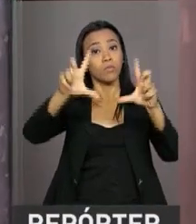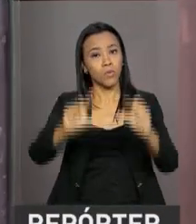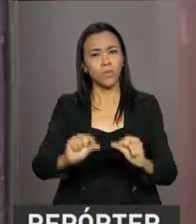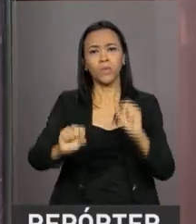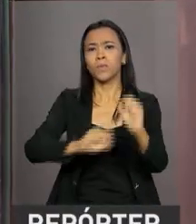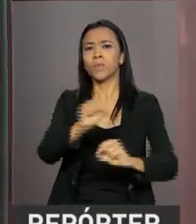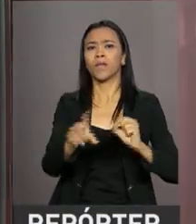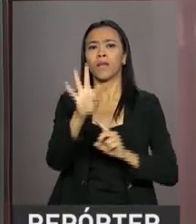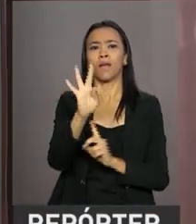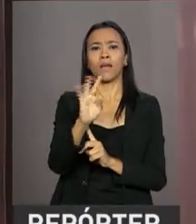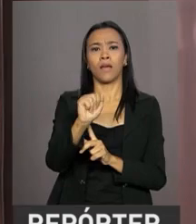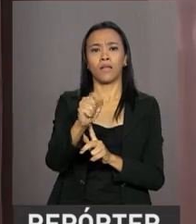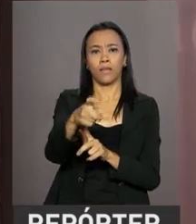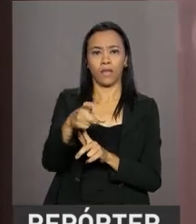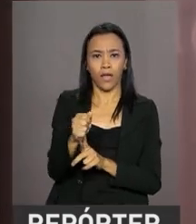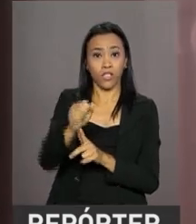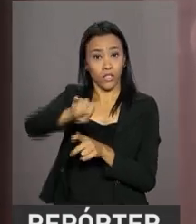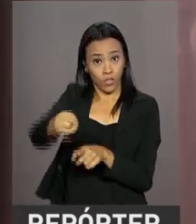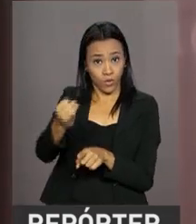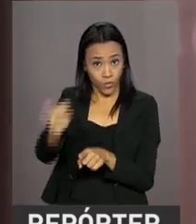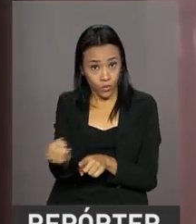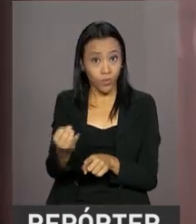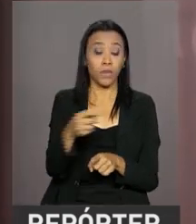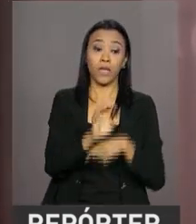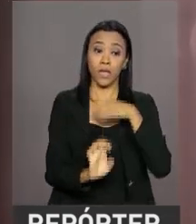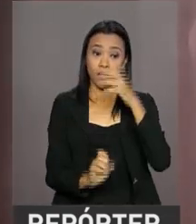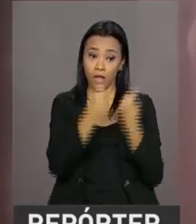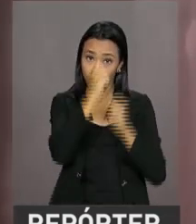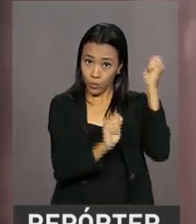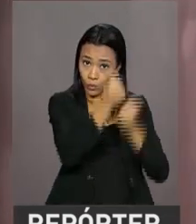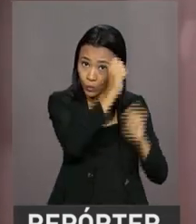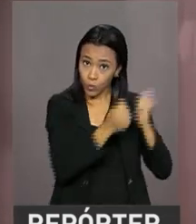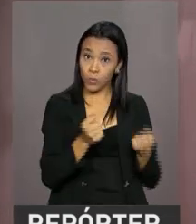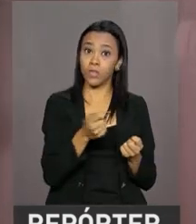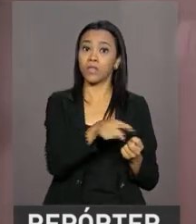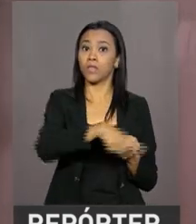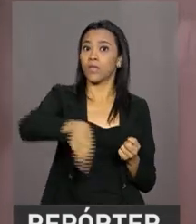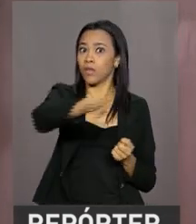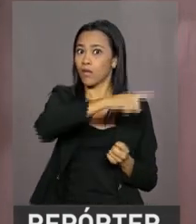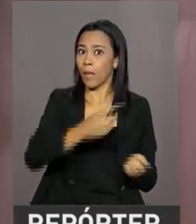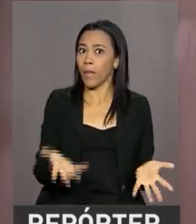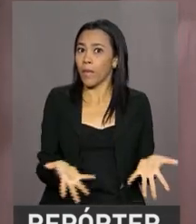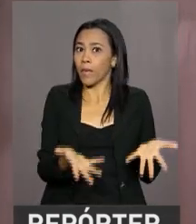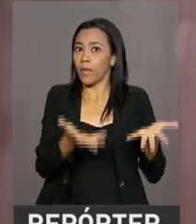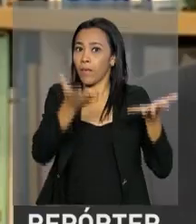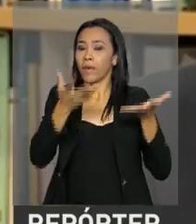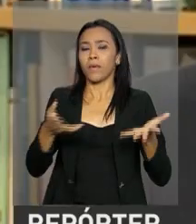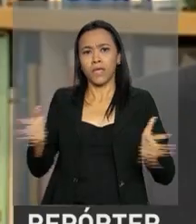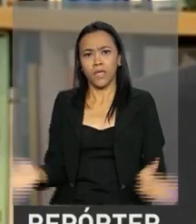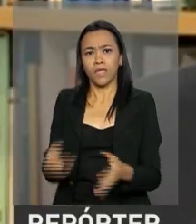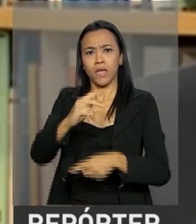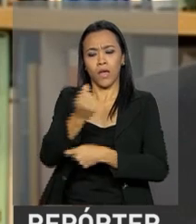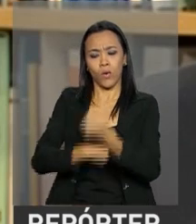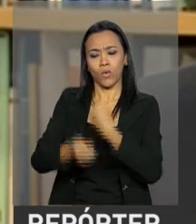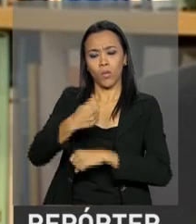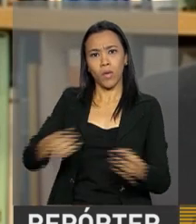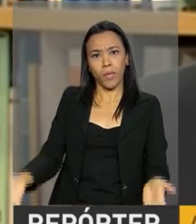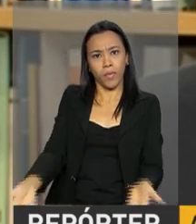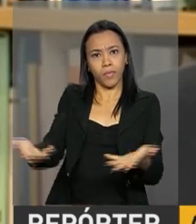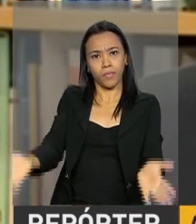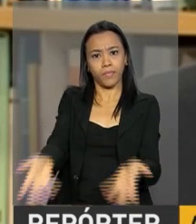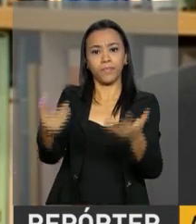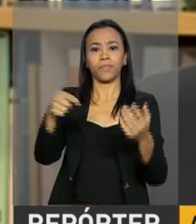juros aumentar a competitividade da indústria e impulsionar o aquecimento da economia a indústria vai poder se